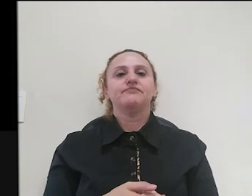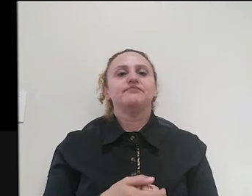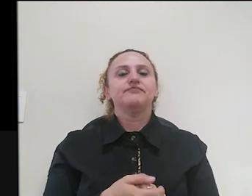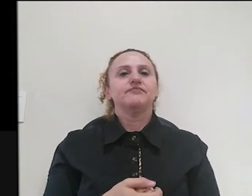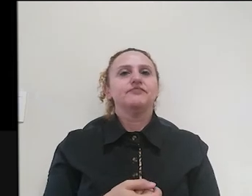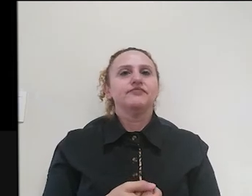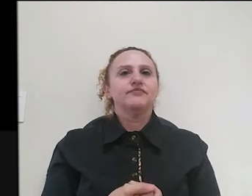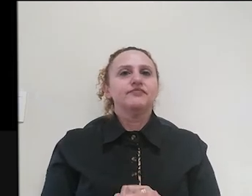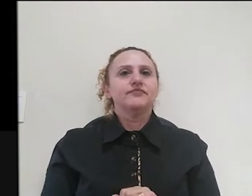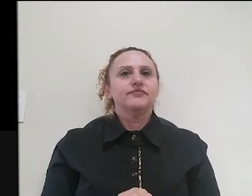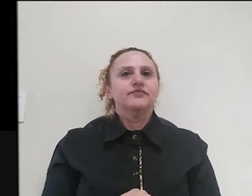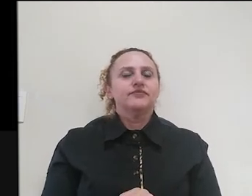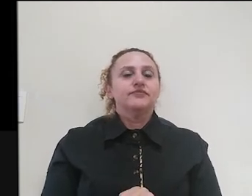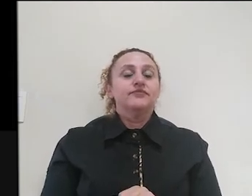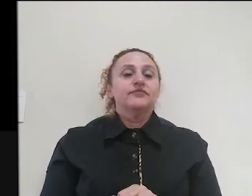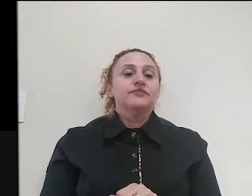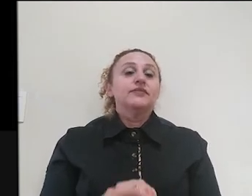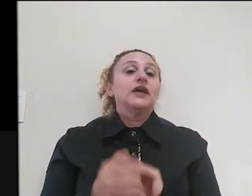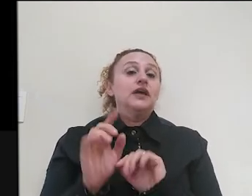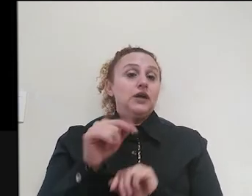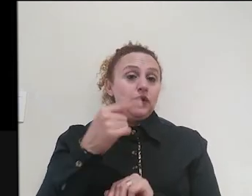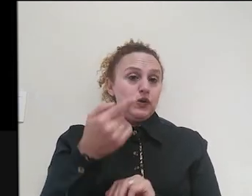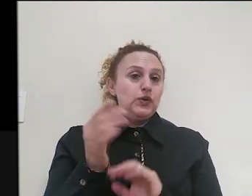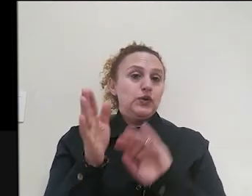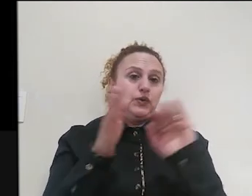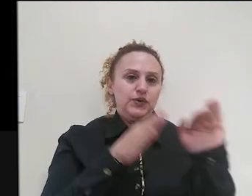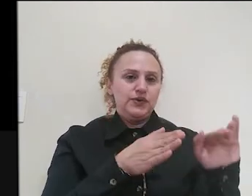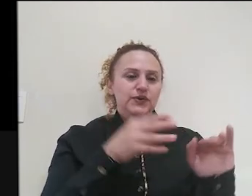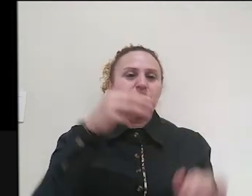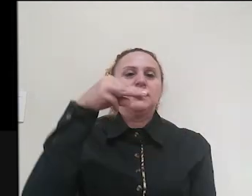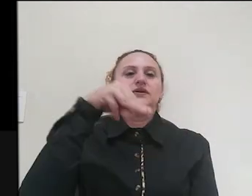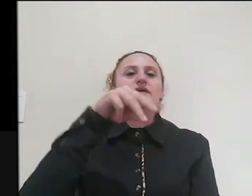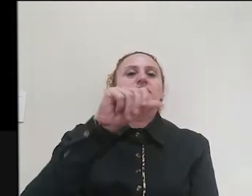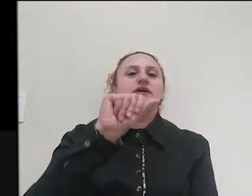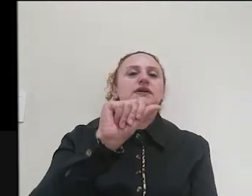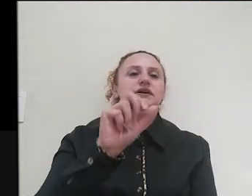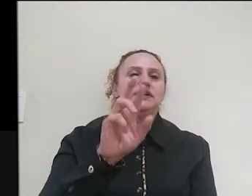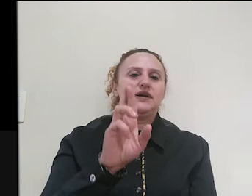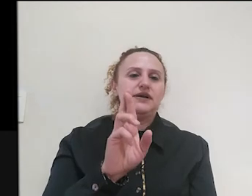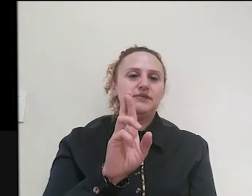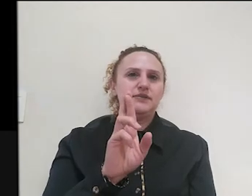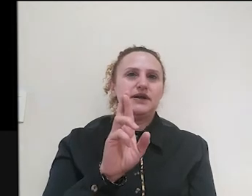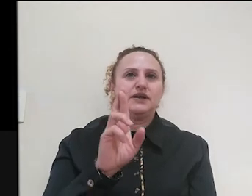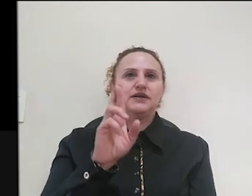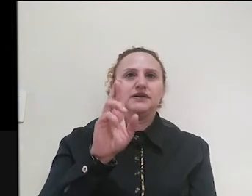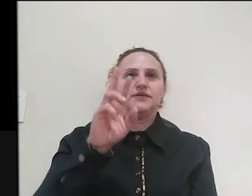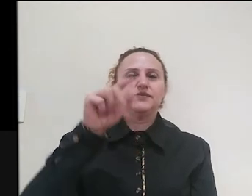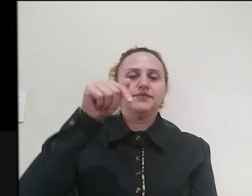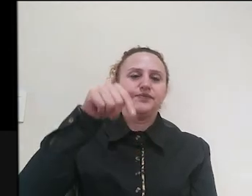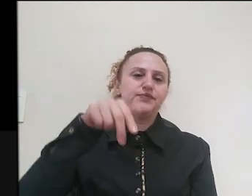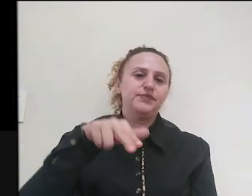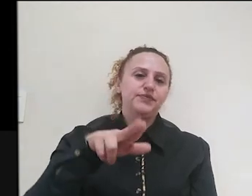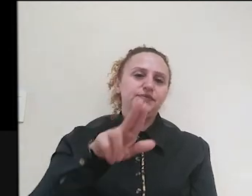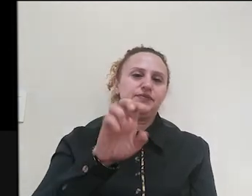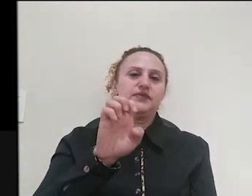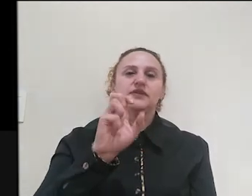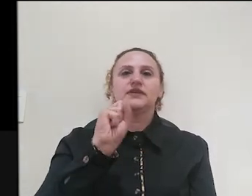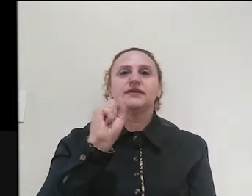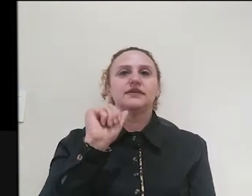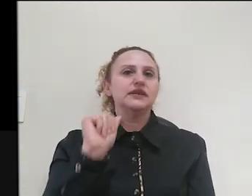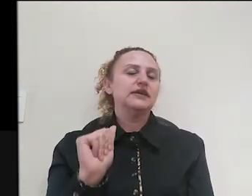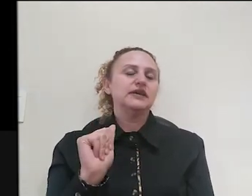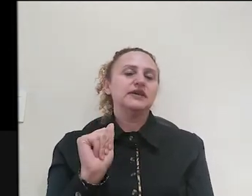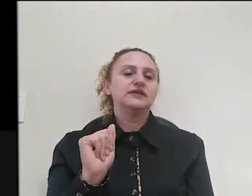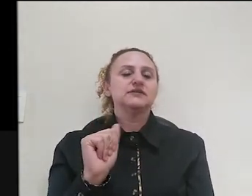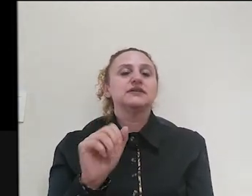A Marquesa de Lorna, então, é uma representante da lírica portuguesa, que vai trabalhar bastante com o soneto, lembrem que ela faz